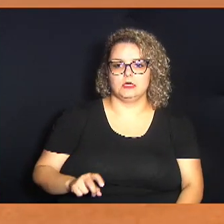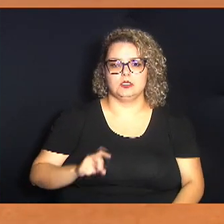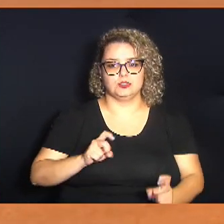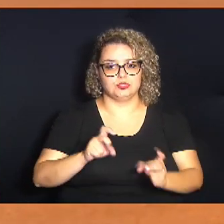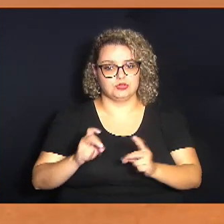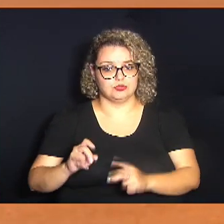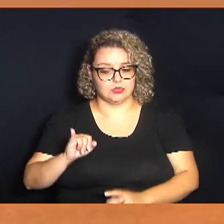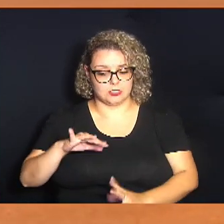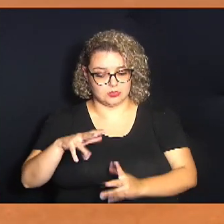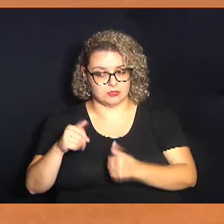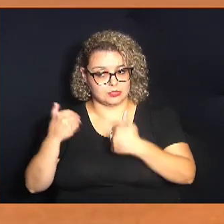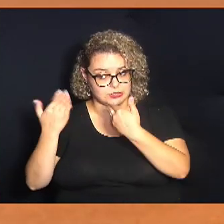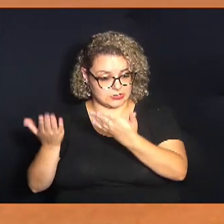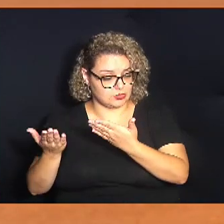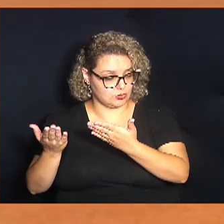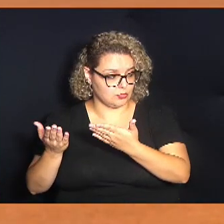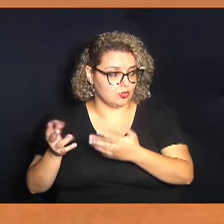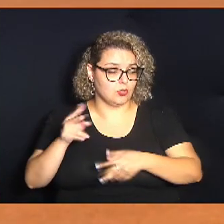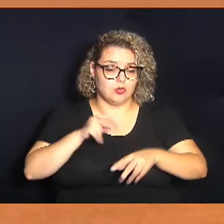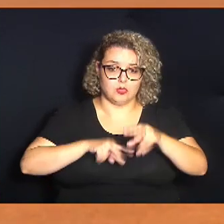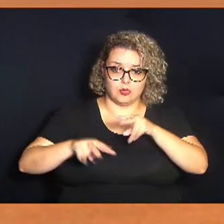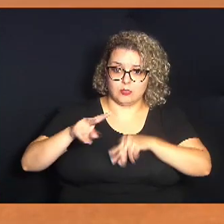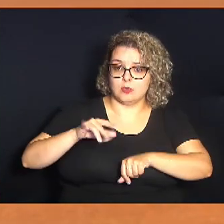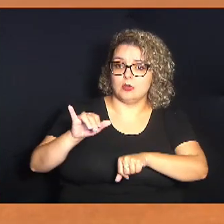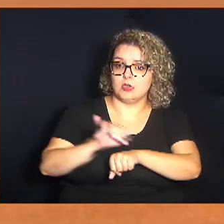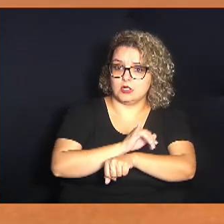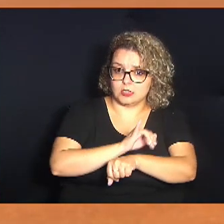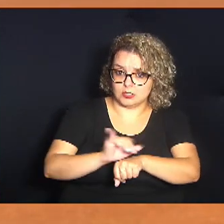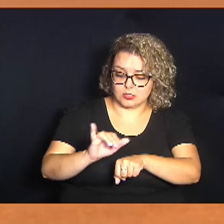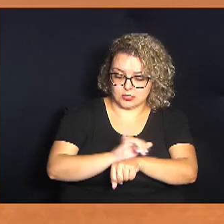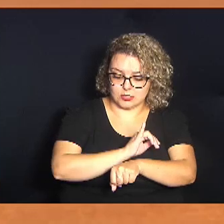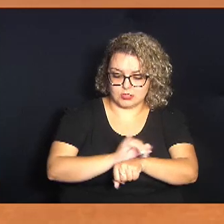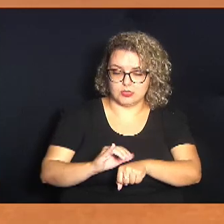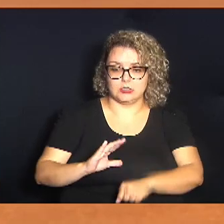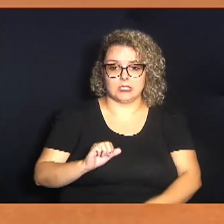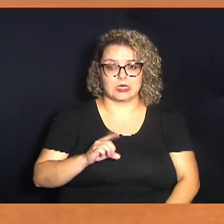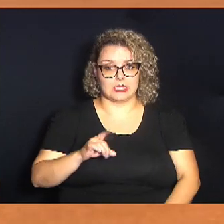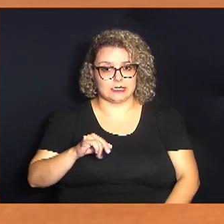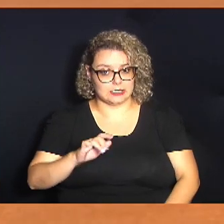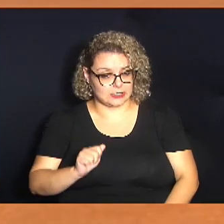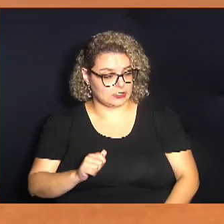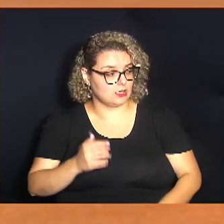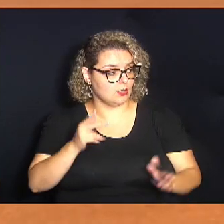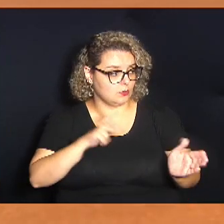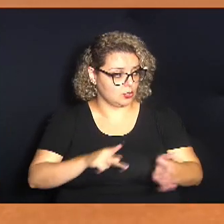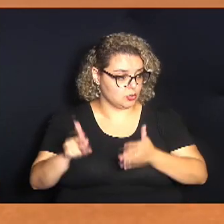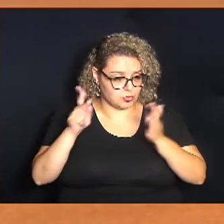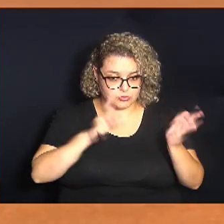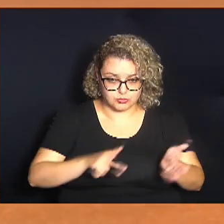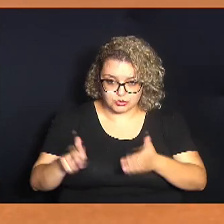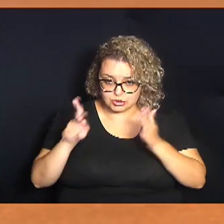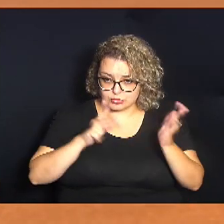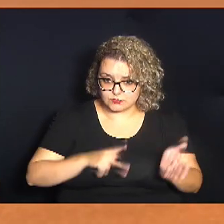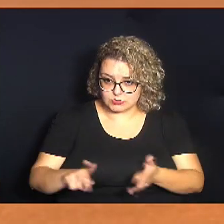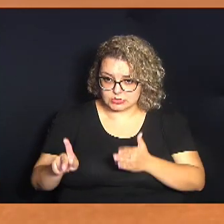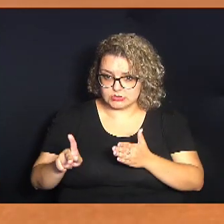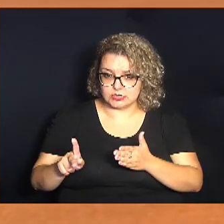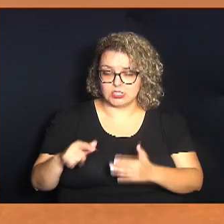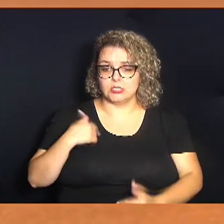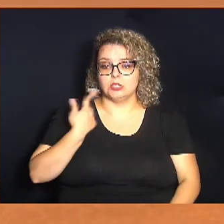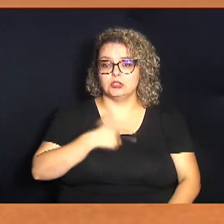com uma visão bastante estratégica da cadeia produtiva, onde nós